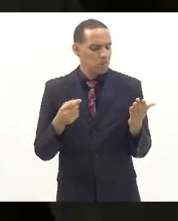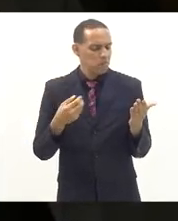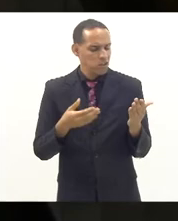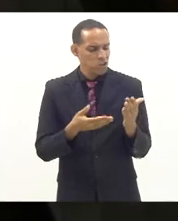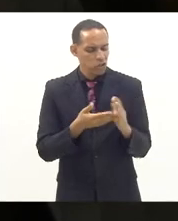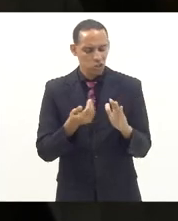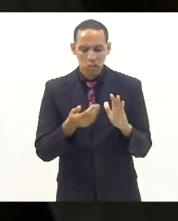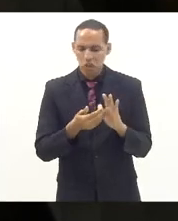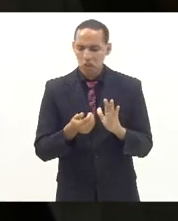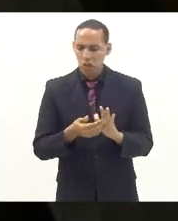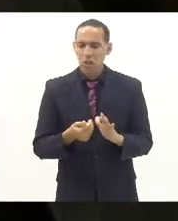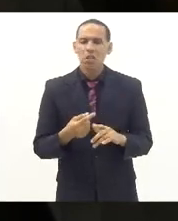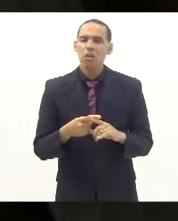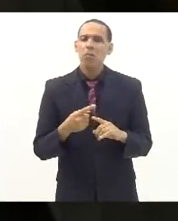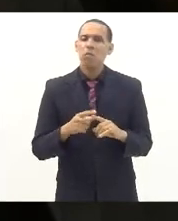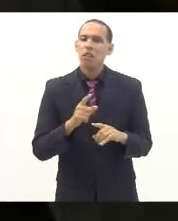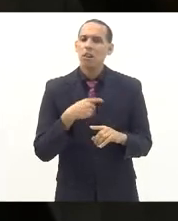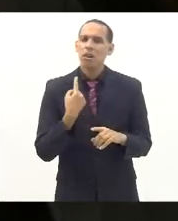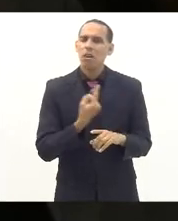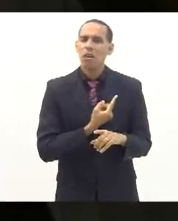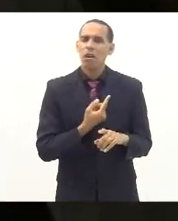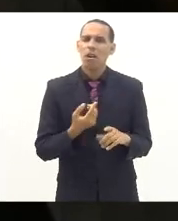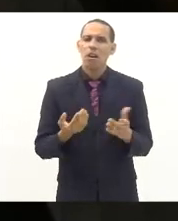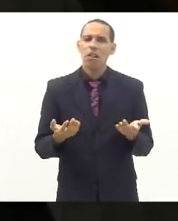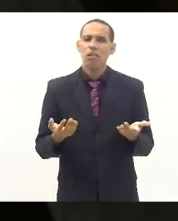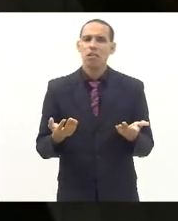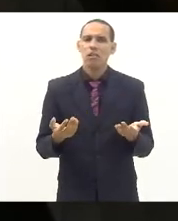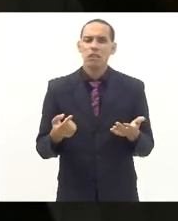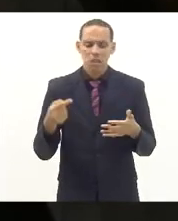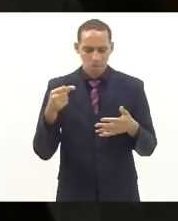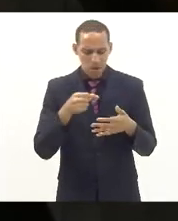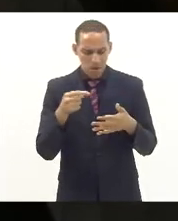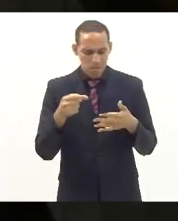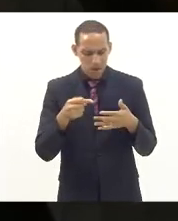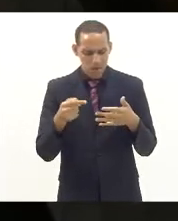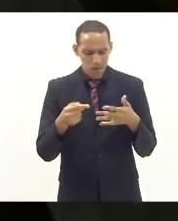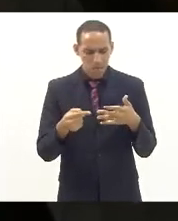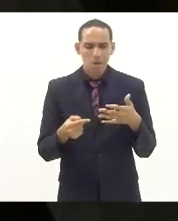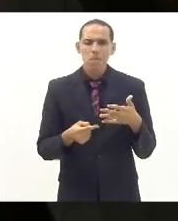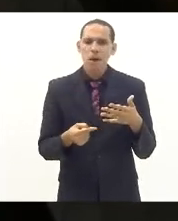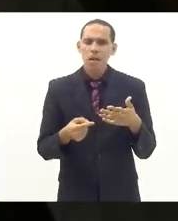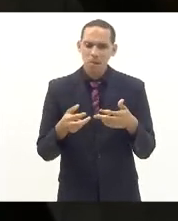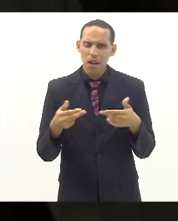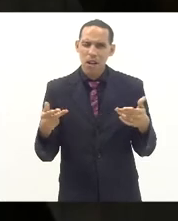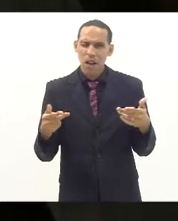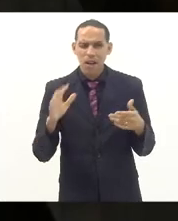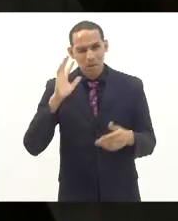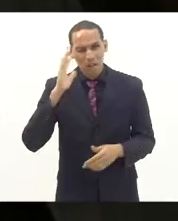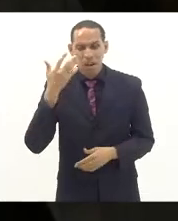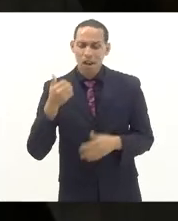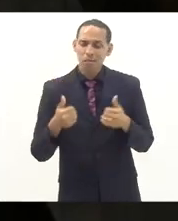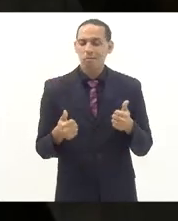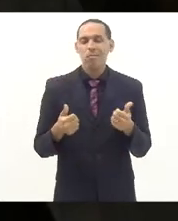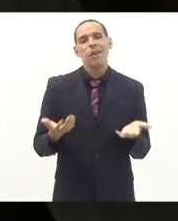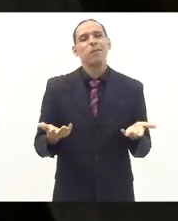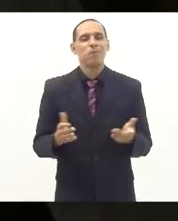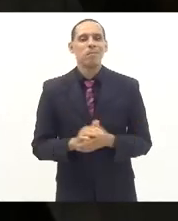é nós tivemos as questões a ele relacionadas resolvidas